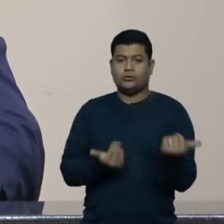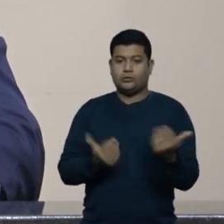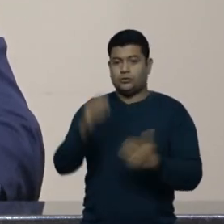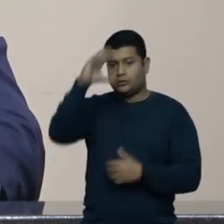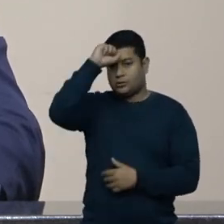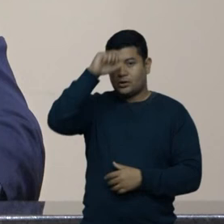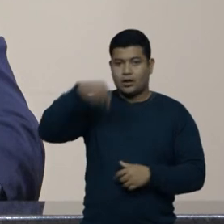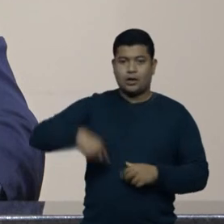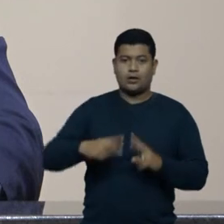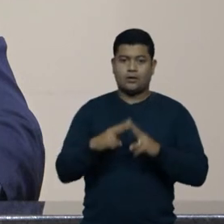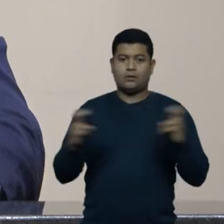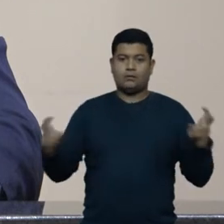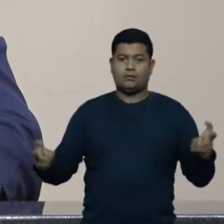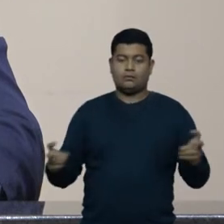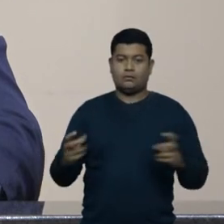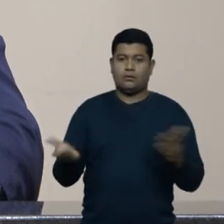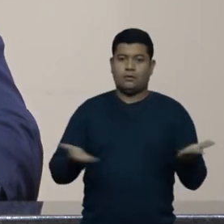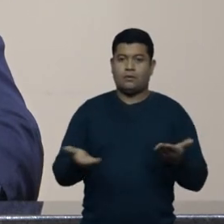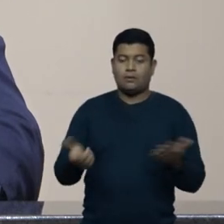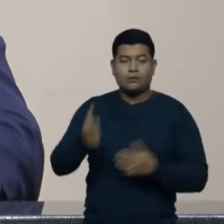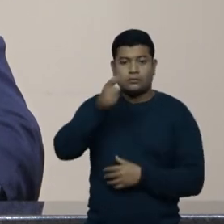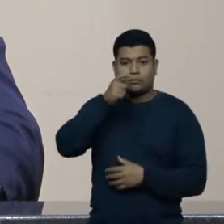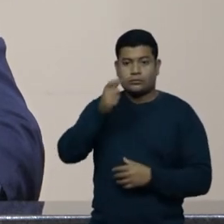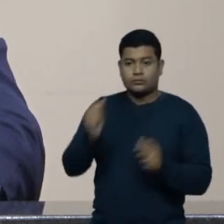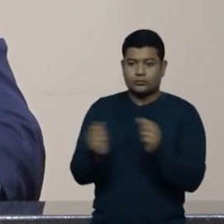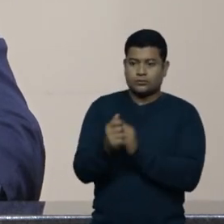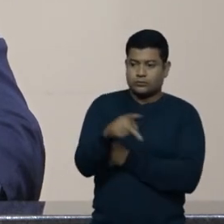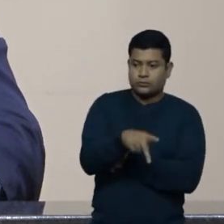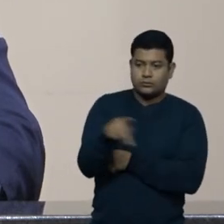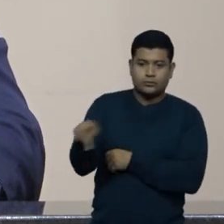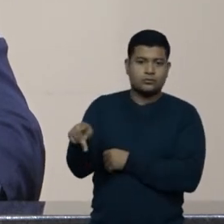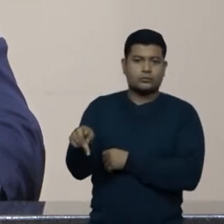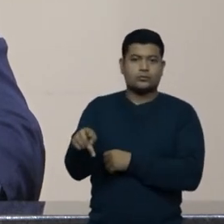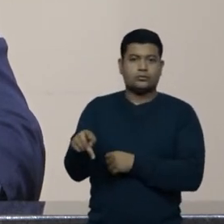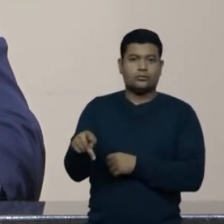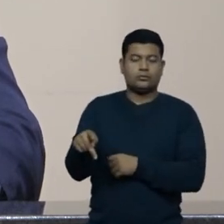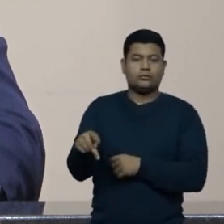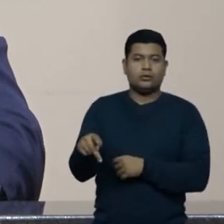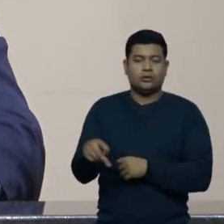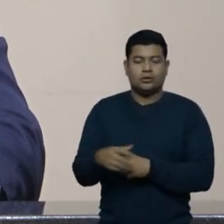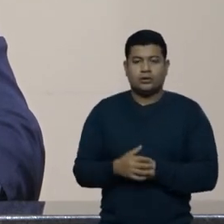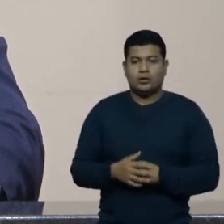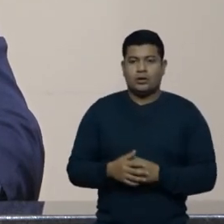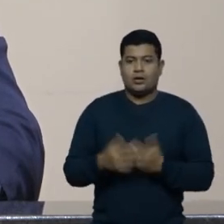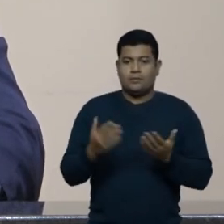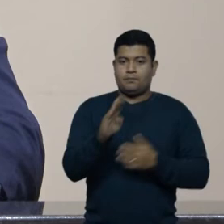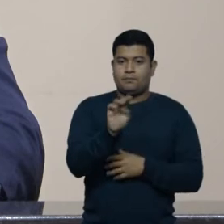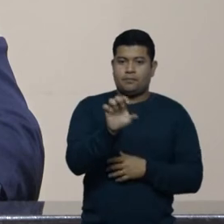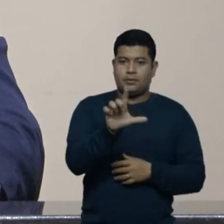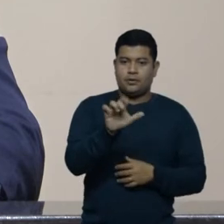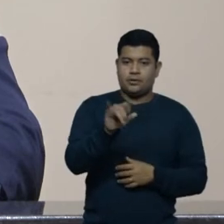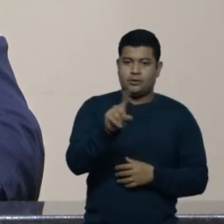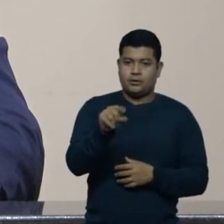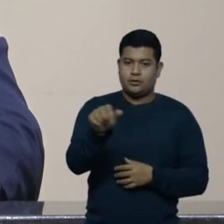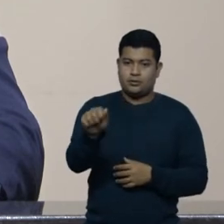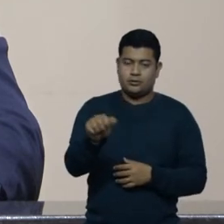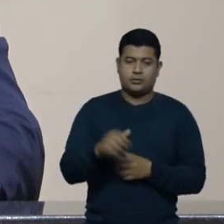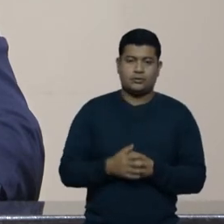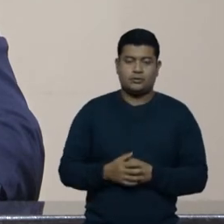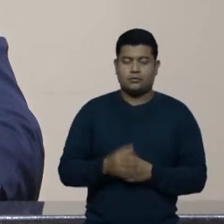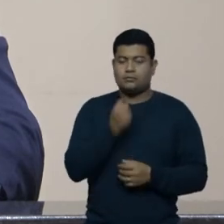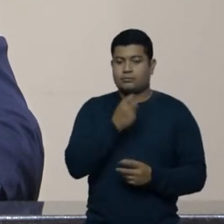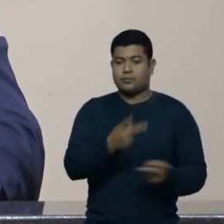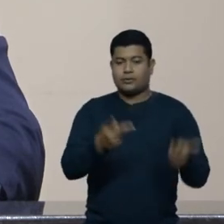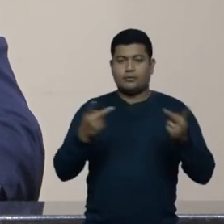Florianópolis, que estão aqui acompanhados da professora Belisa Regis. Sejam todos muito